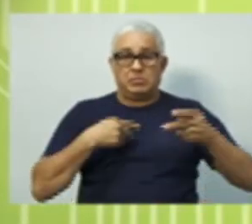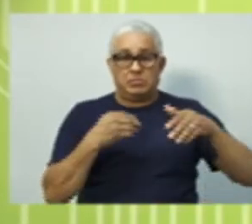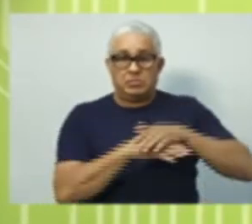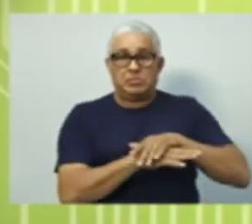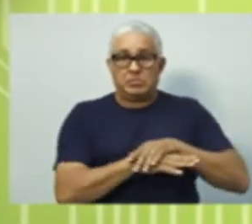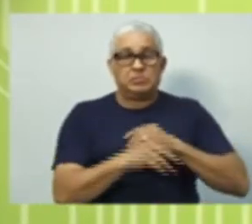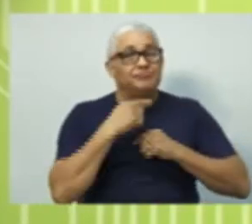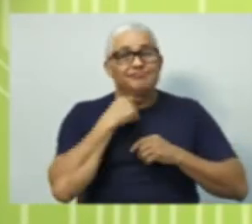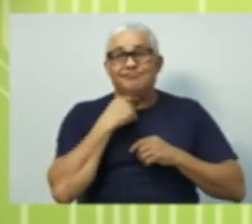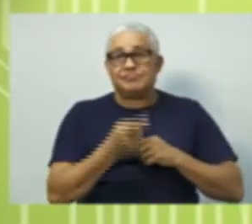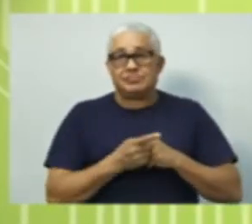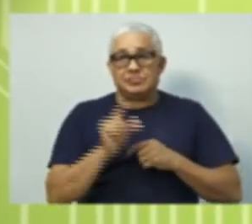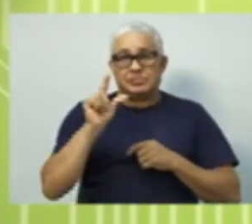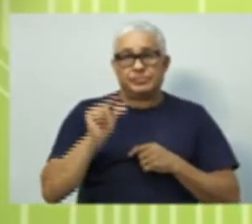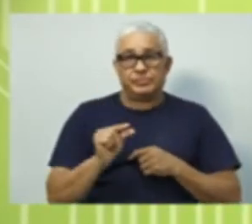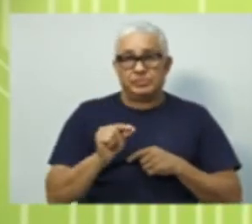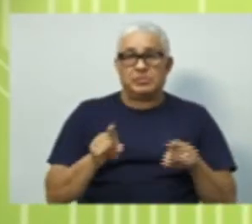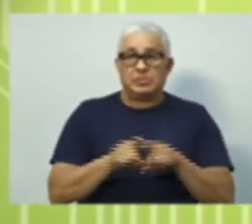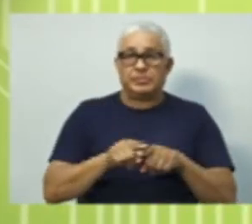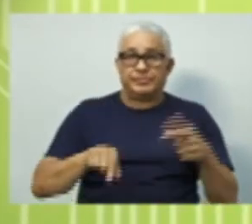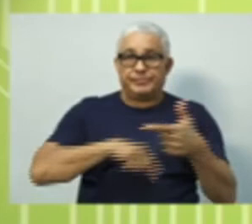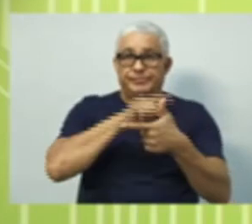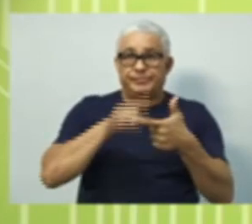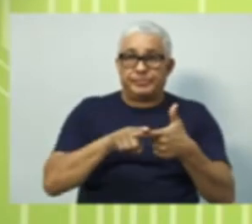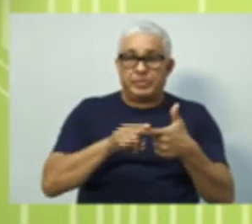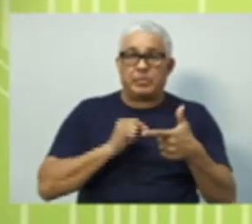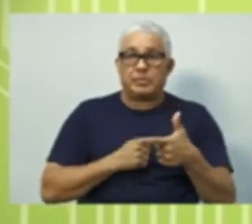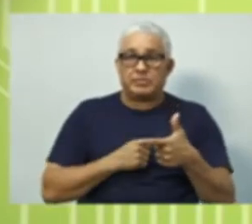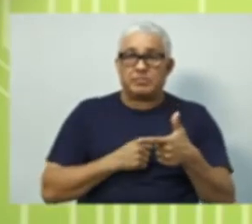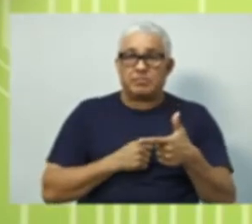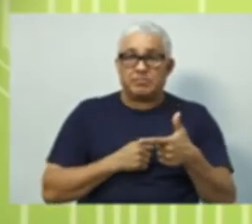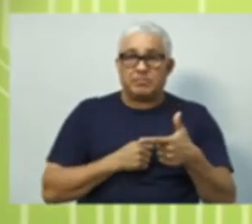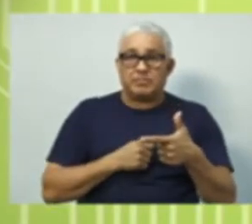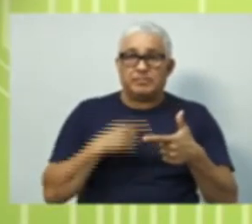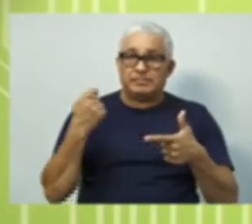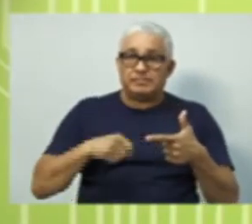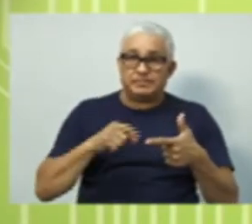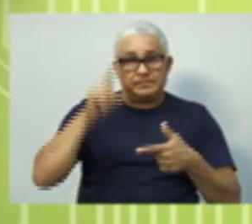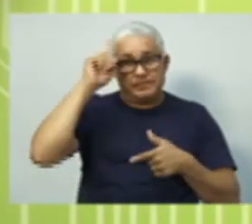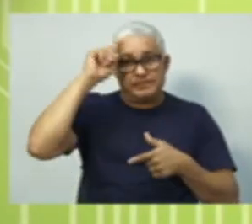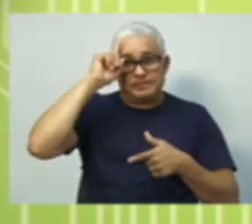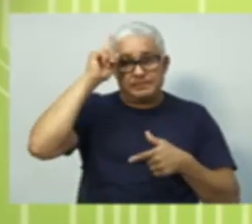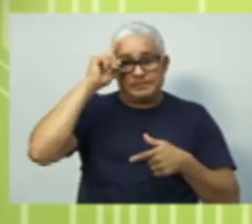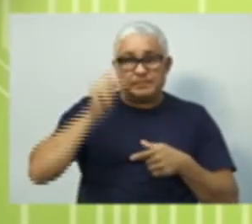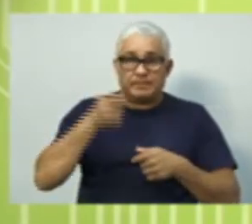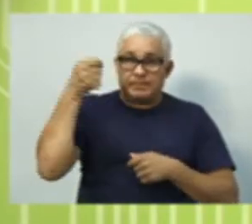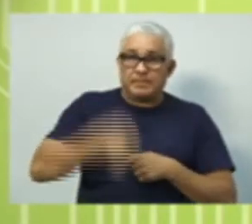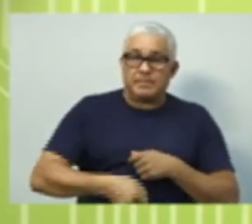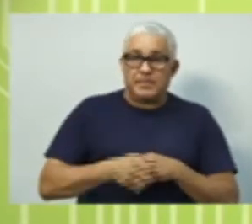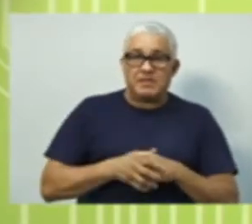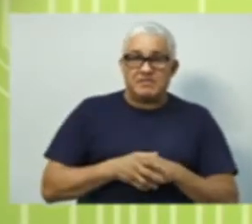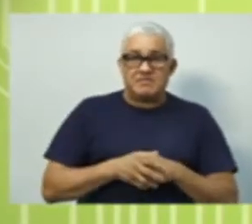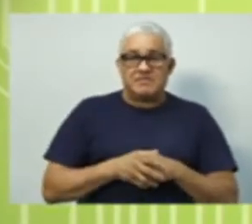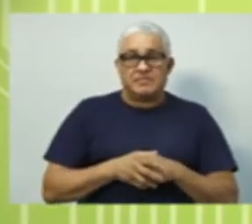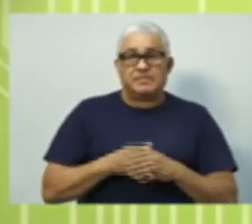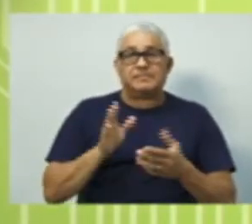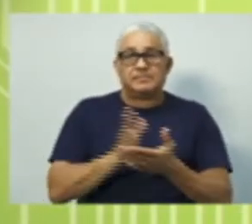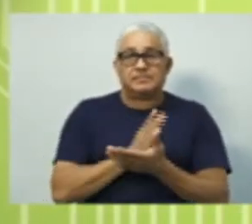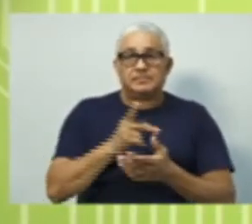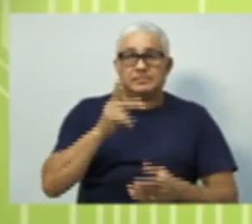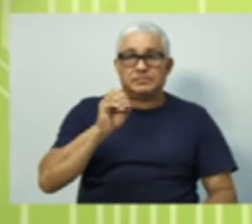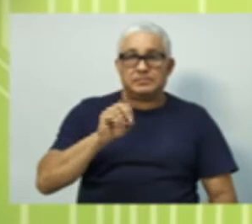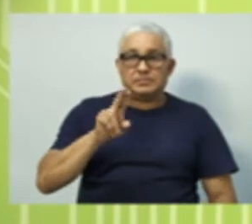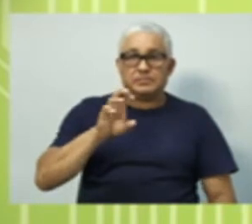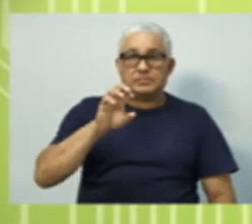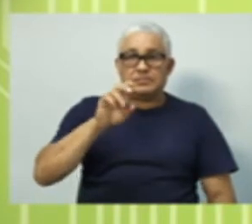satisfação presente e uma previsão das perspectivas futuras. Ou seja, ele tem que